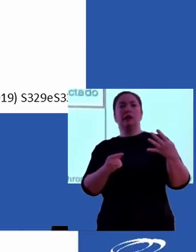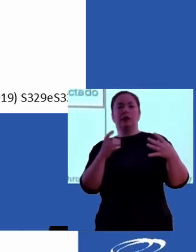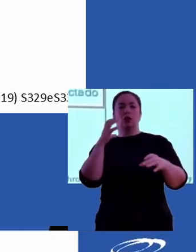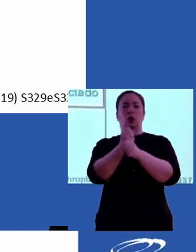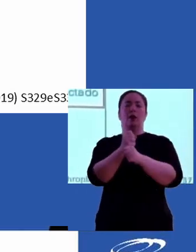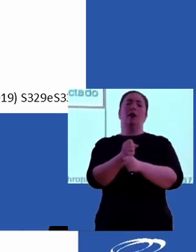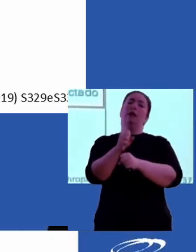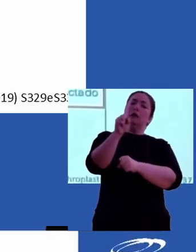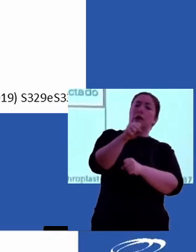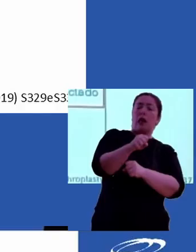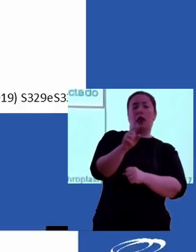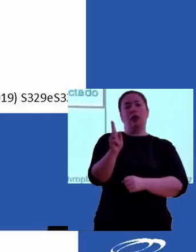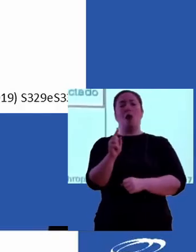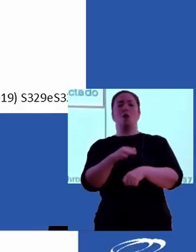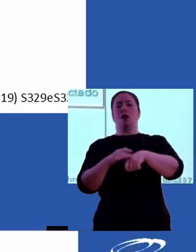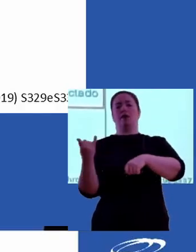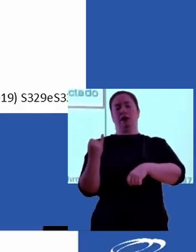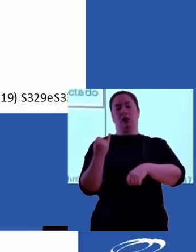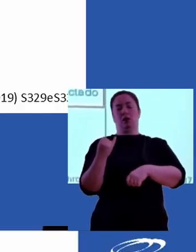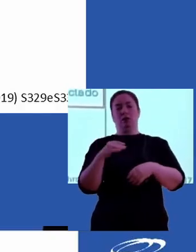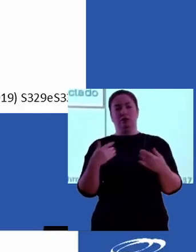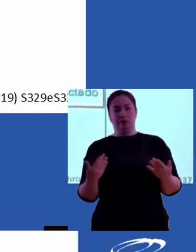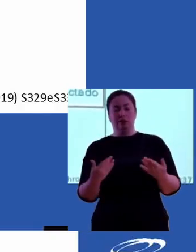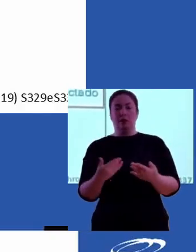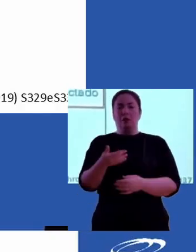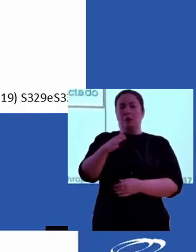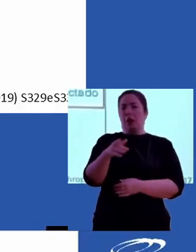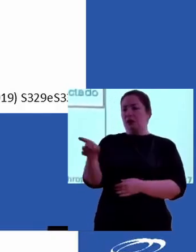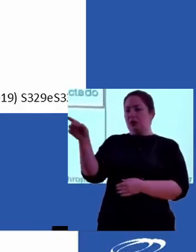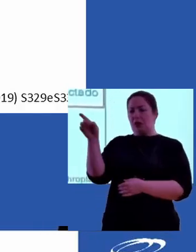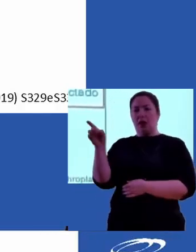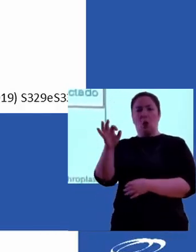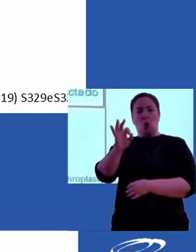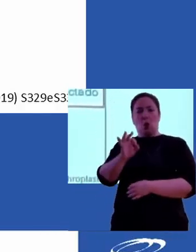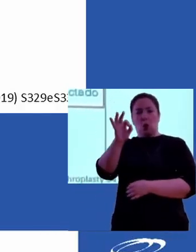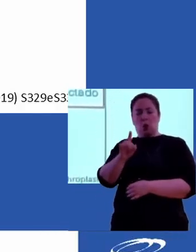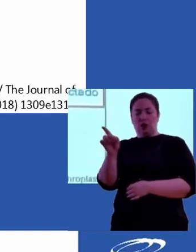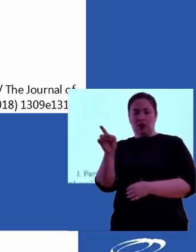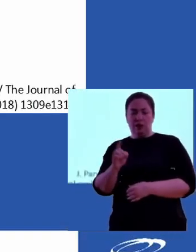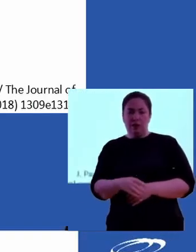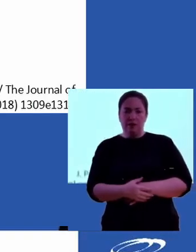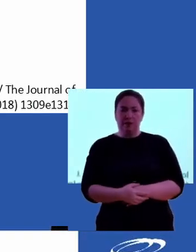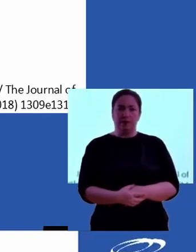mais pontos, não infectado 0 a 2 pontos ou inconclusivo entre 3 e 5 pontos.